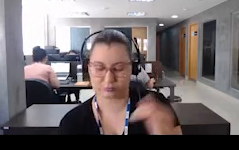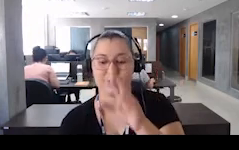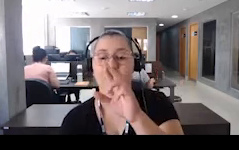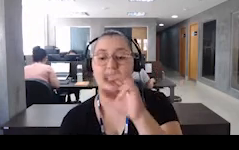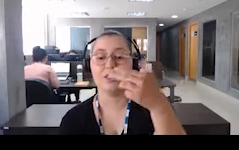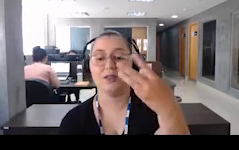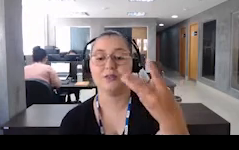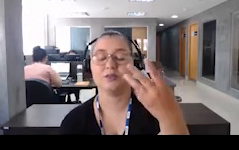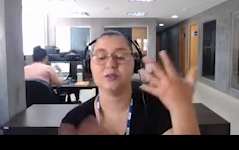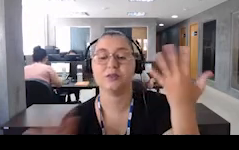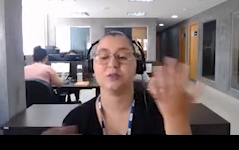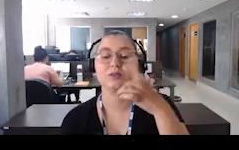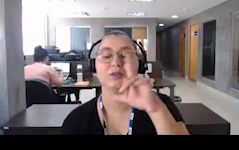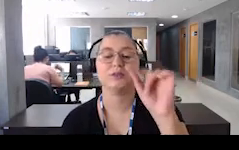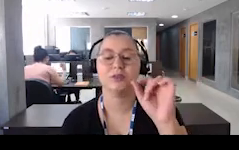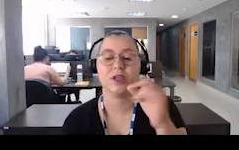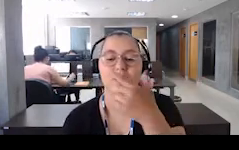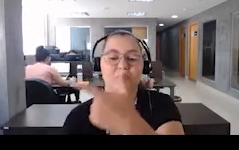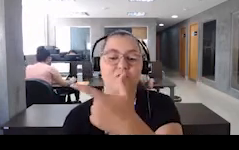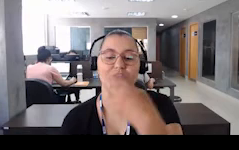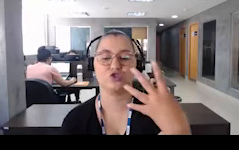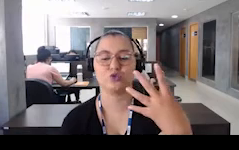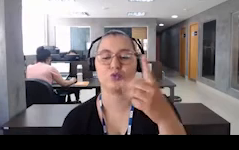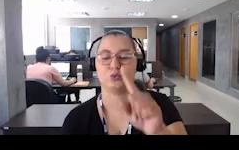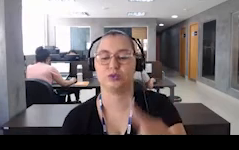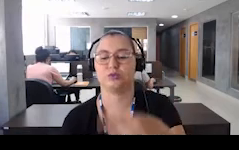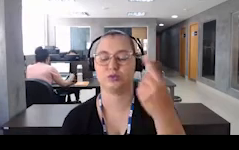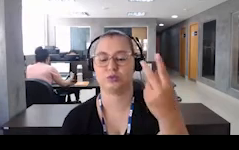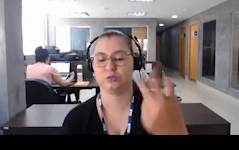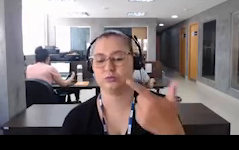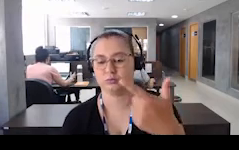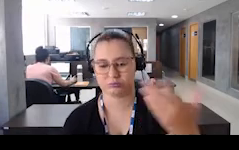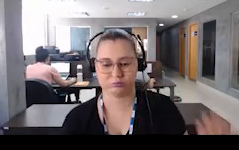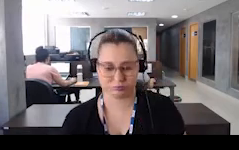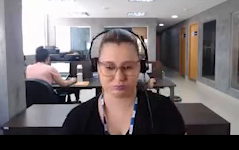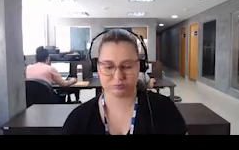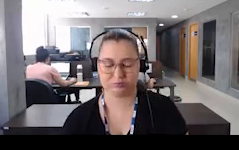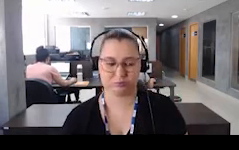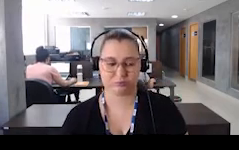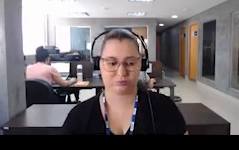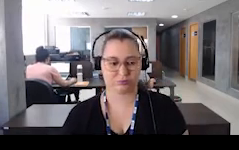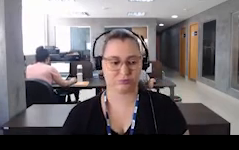0,3748. R3, quem que é? Que a gente acabou de calcular aqui, que é a resistência das lâmpadas.